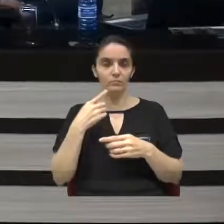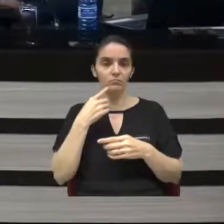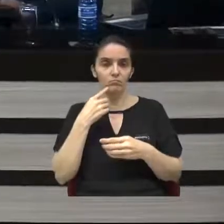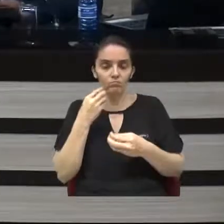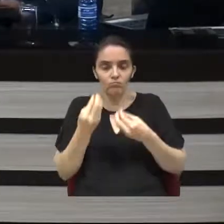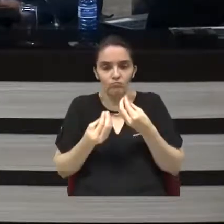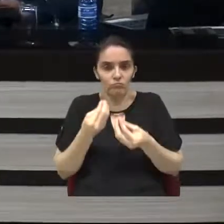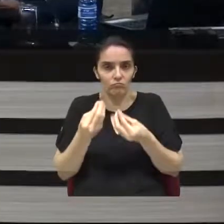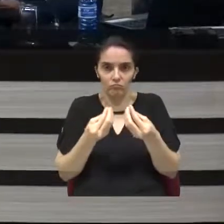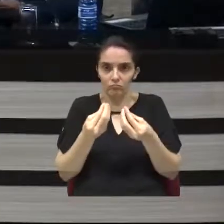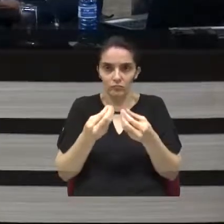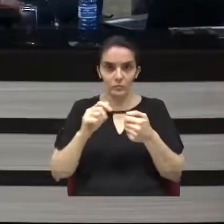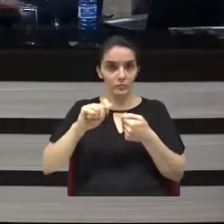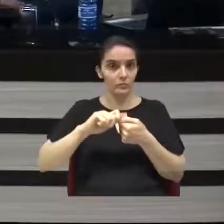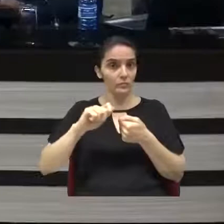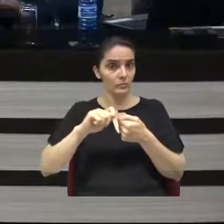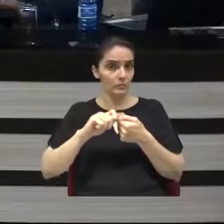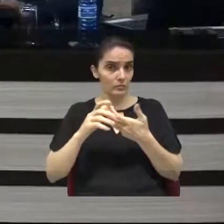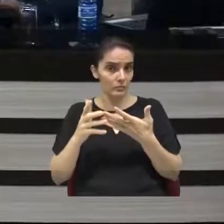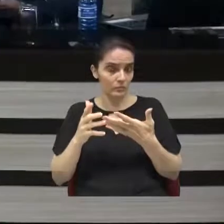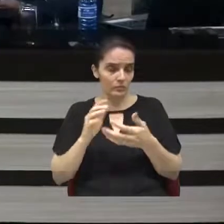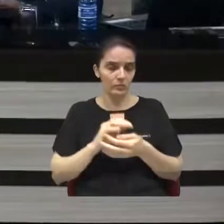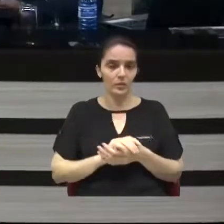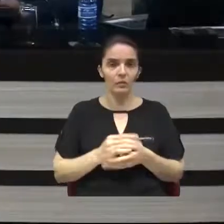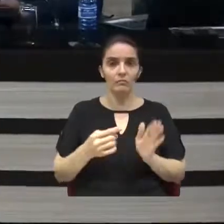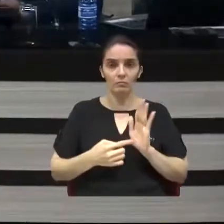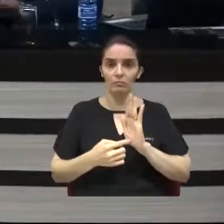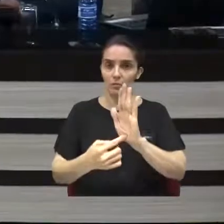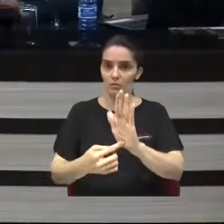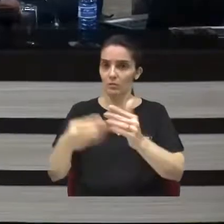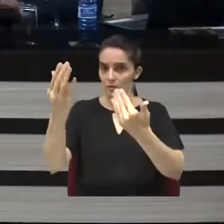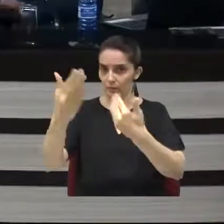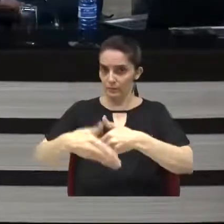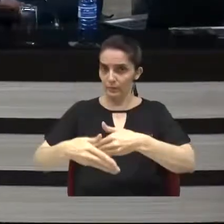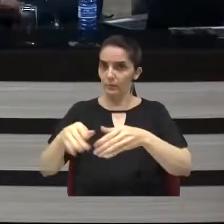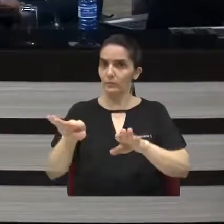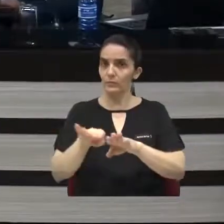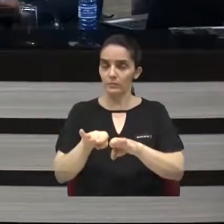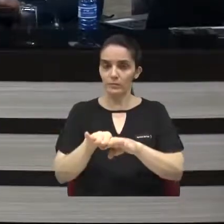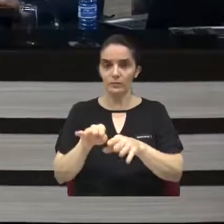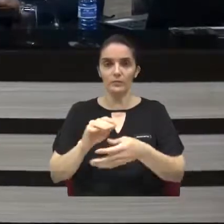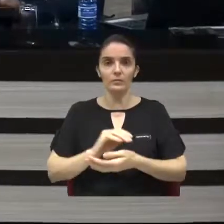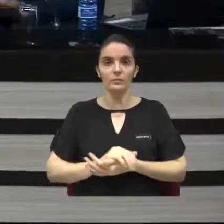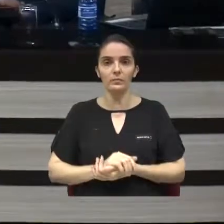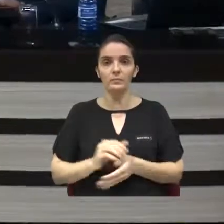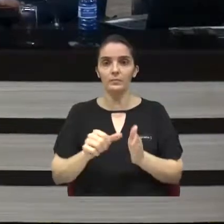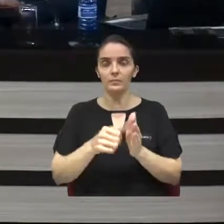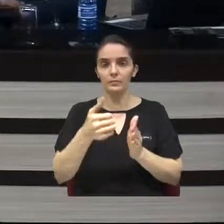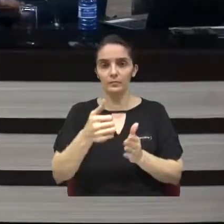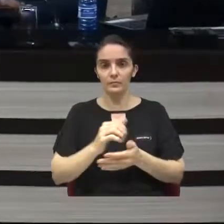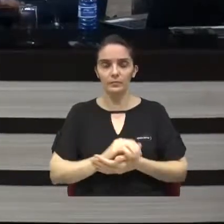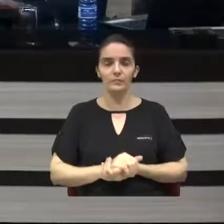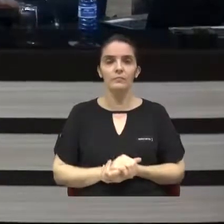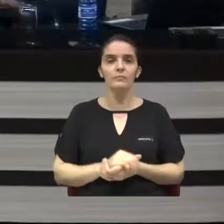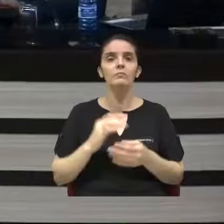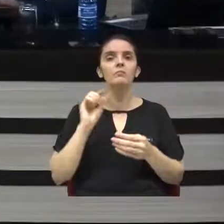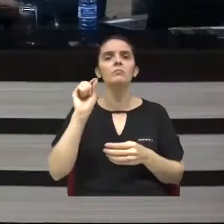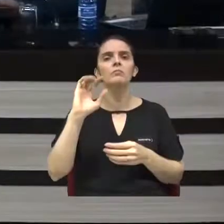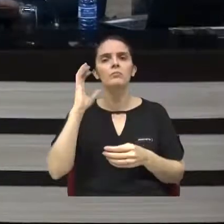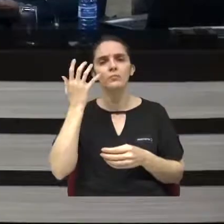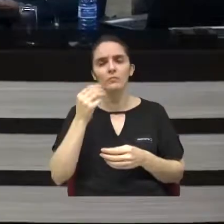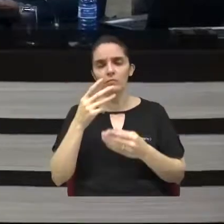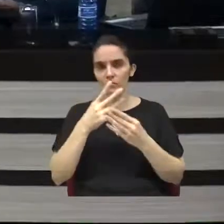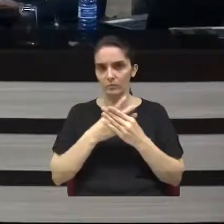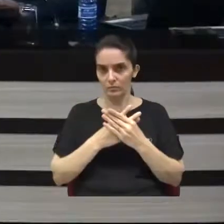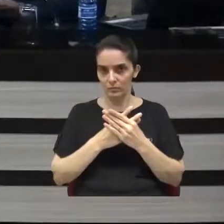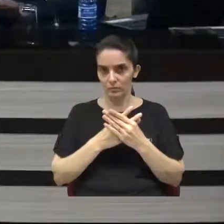conforme a exposição dos fatos e indicação das provas adiante descritas. Primeiro, dos fatos. A Câmara Municipal de